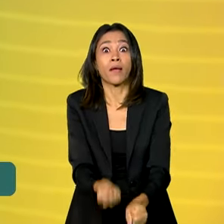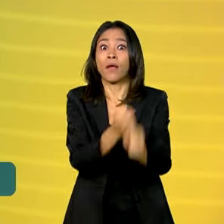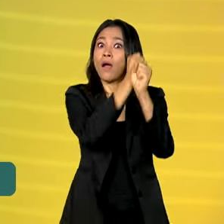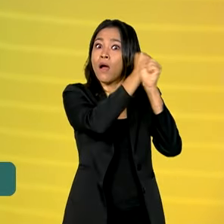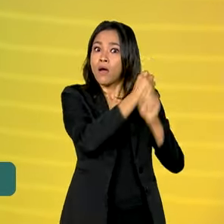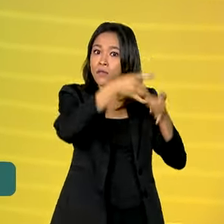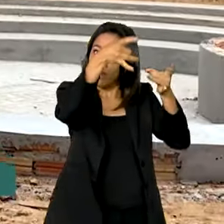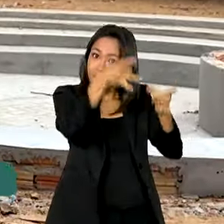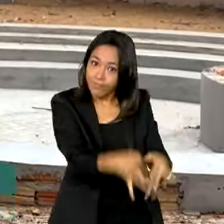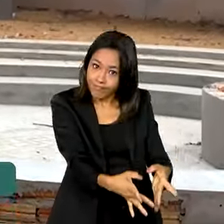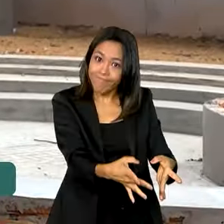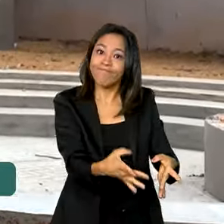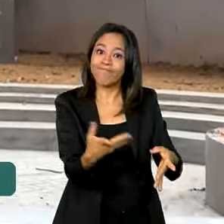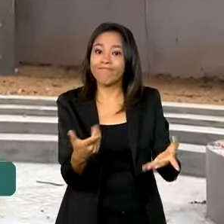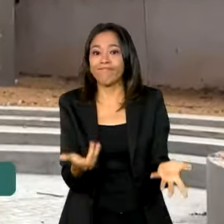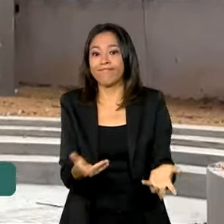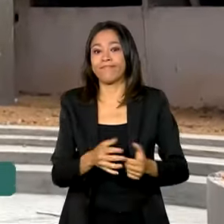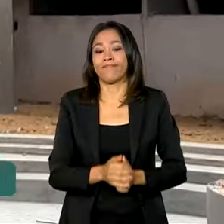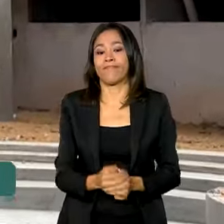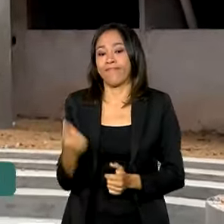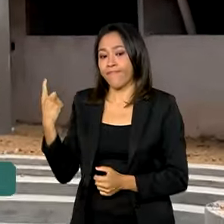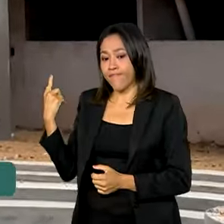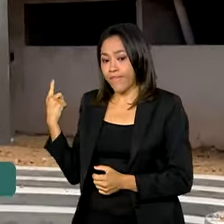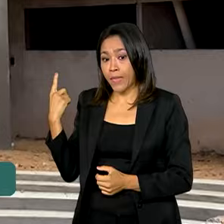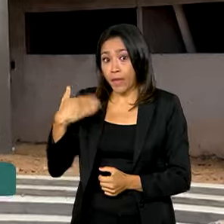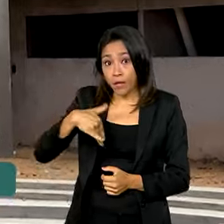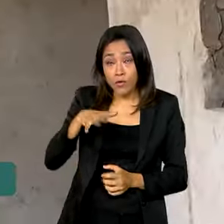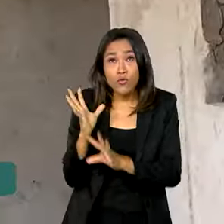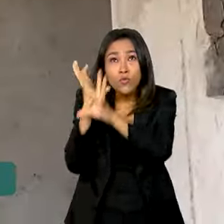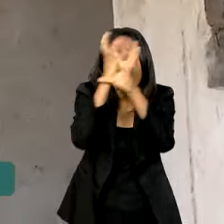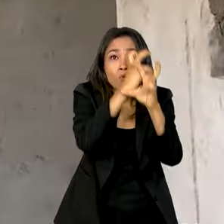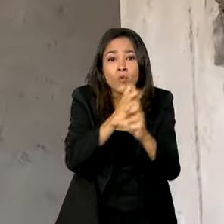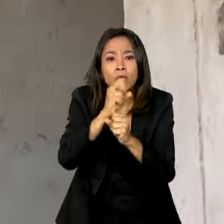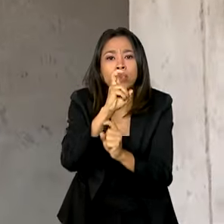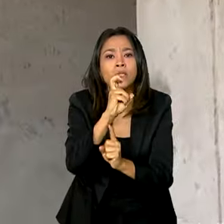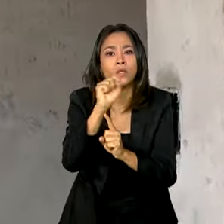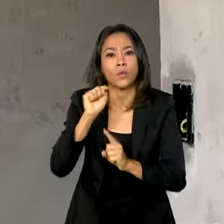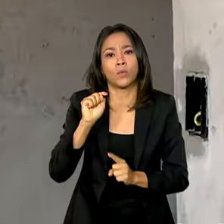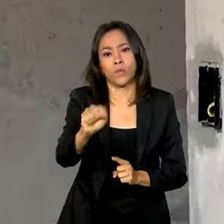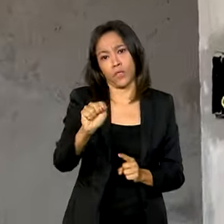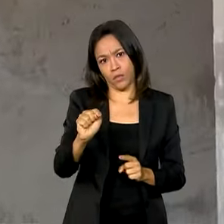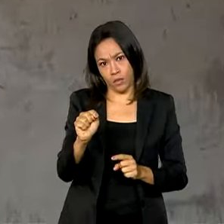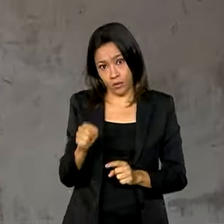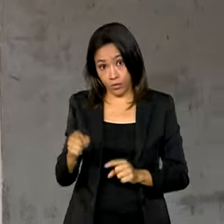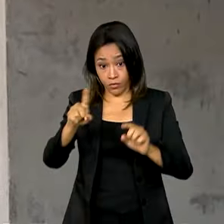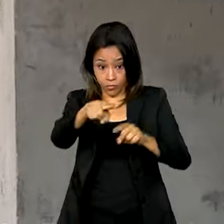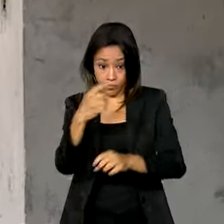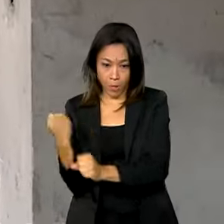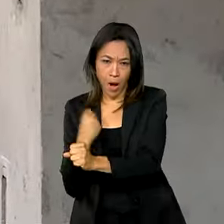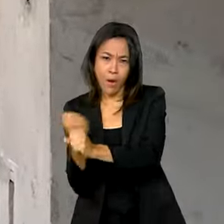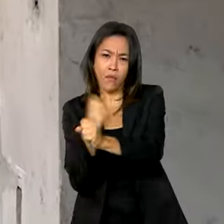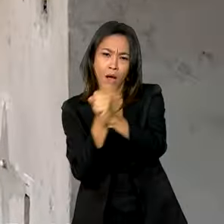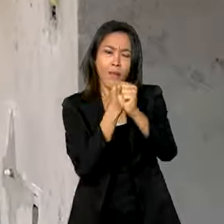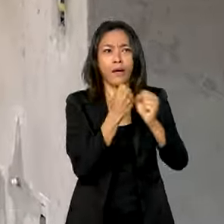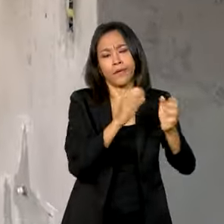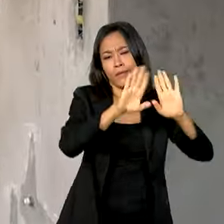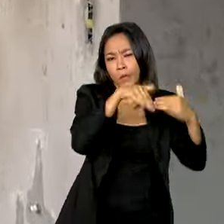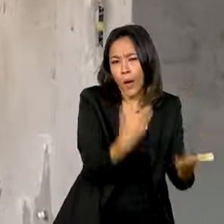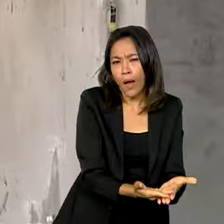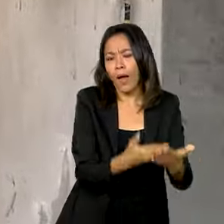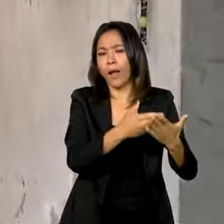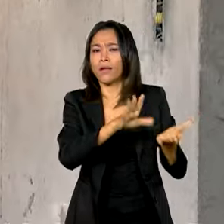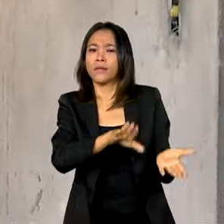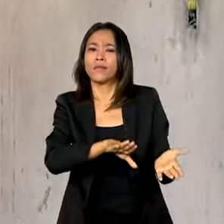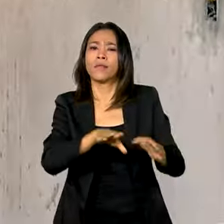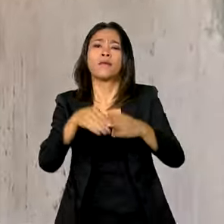inacabados. Mais de 5.600 empreendimentos de educação, como escolas, creches